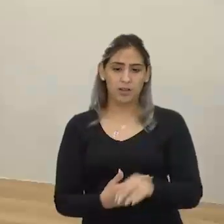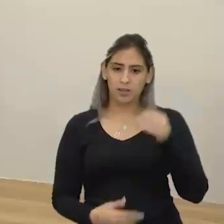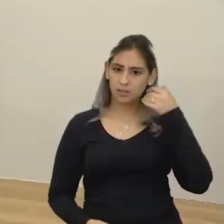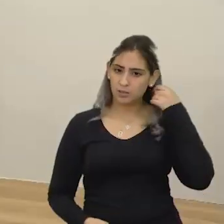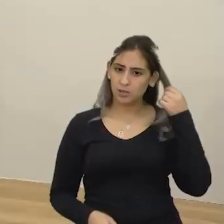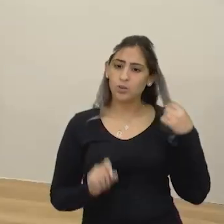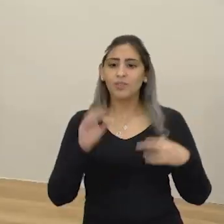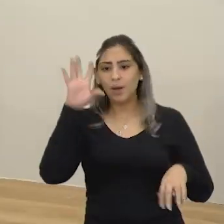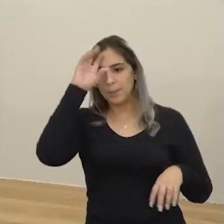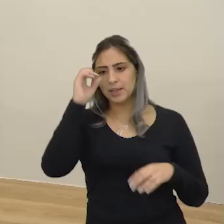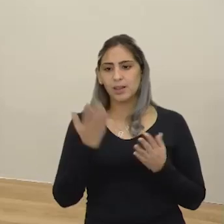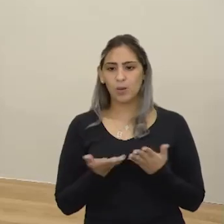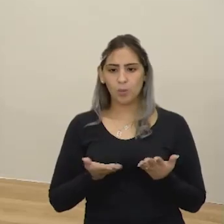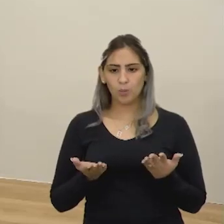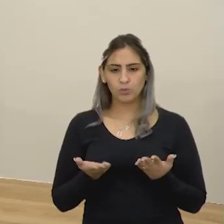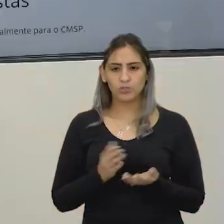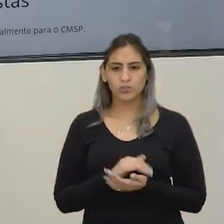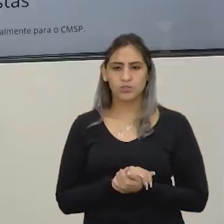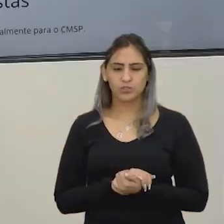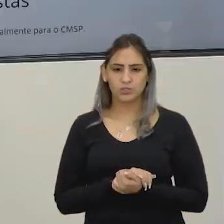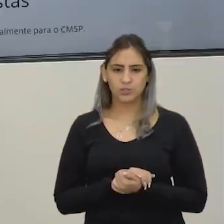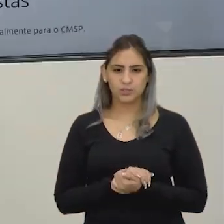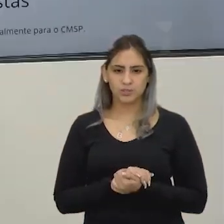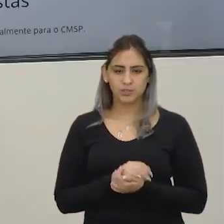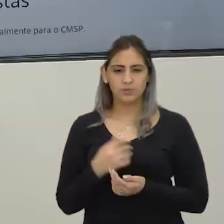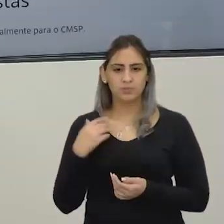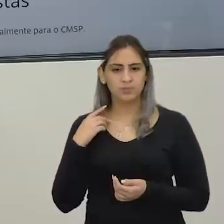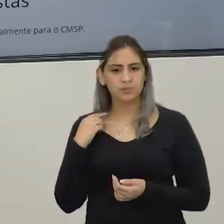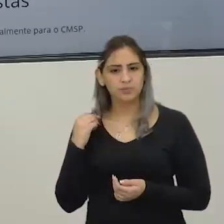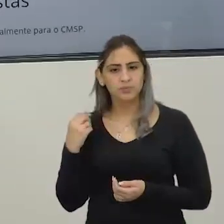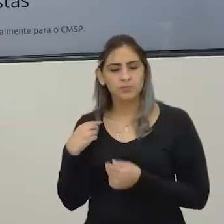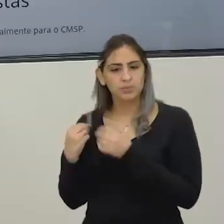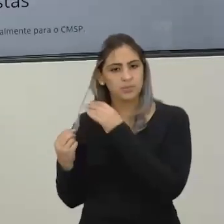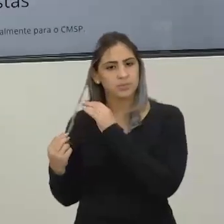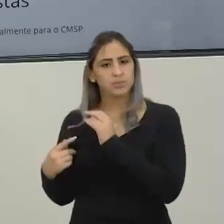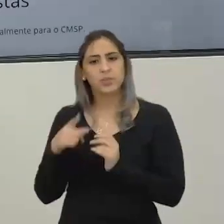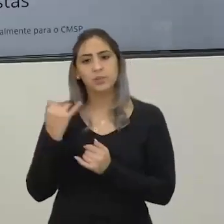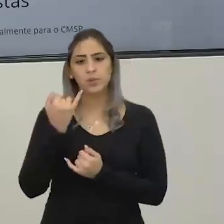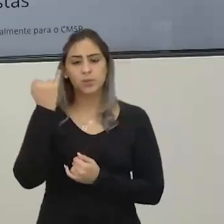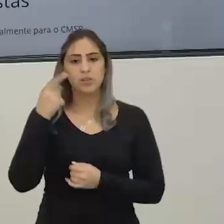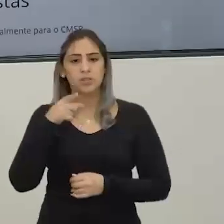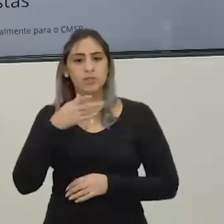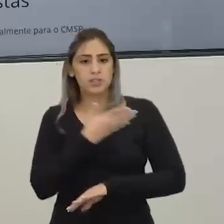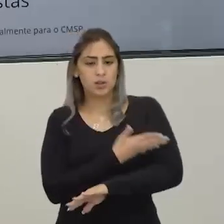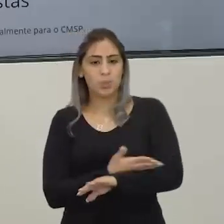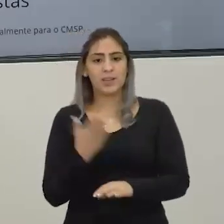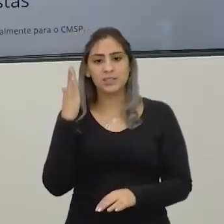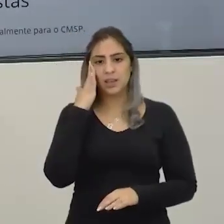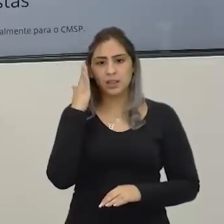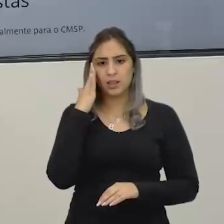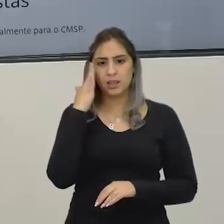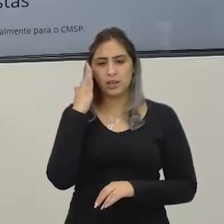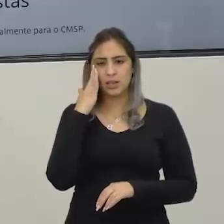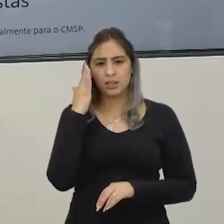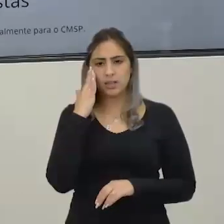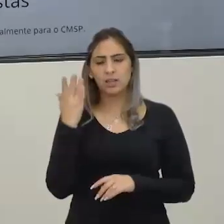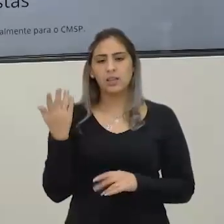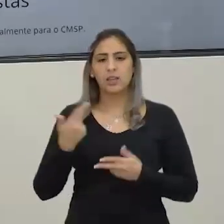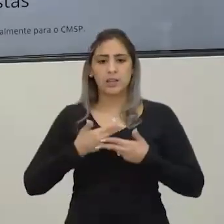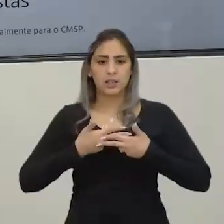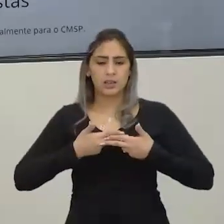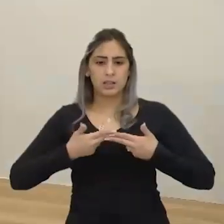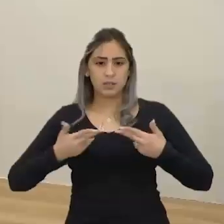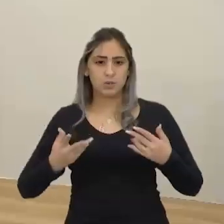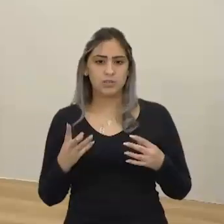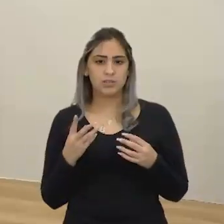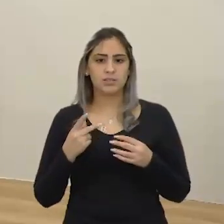vai aprender hoje, né, Giba? Legal. Isso é super importante para que você, então, aí comece a entender que as coisas estão